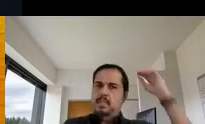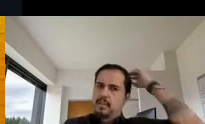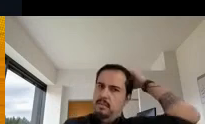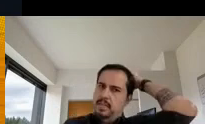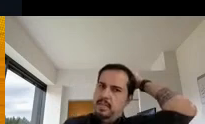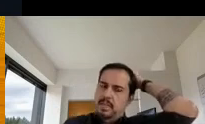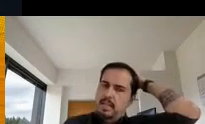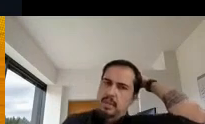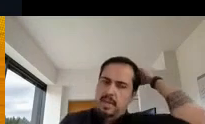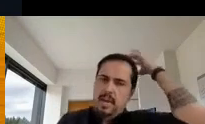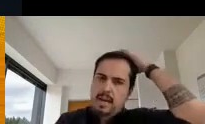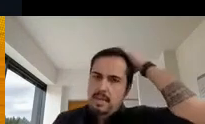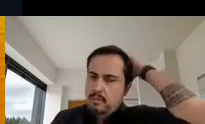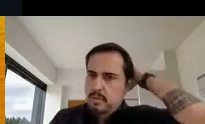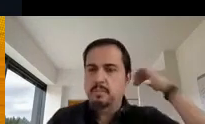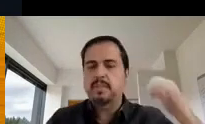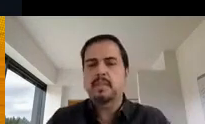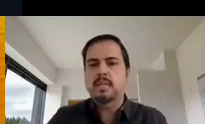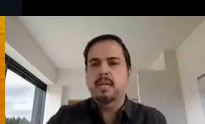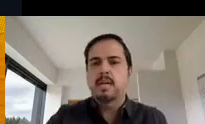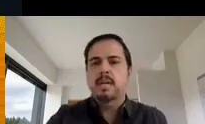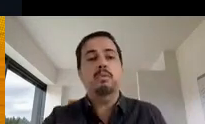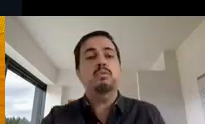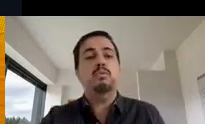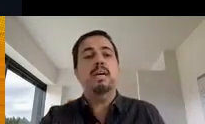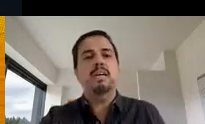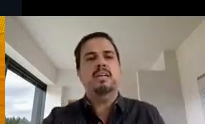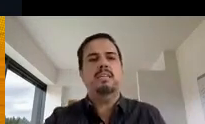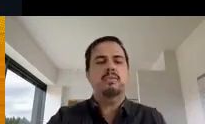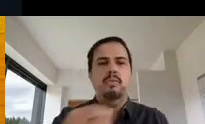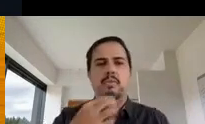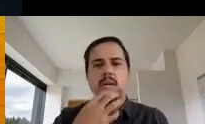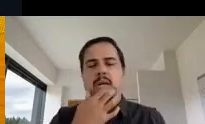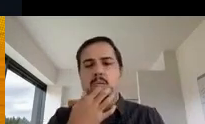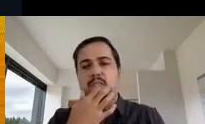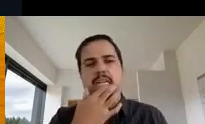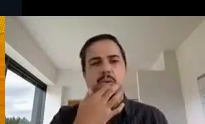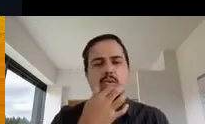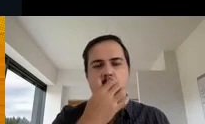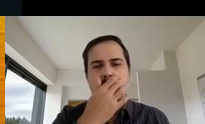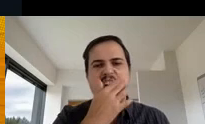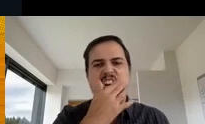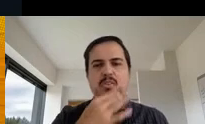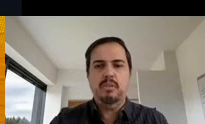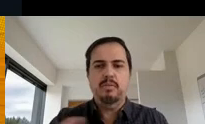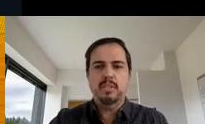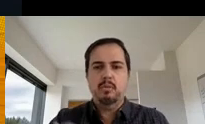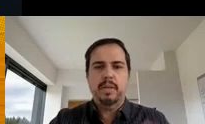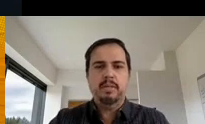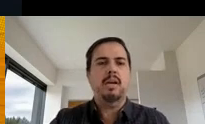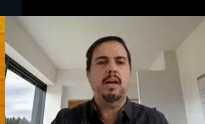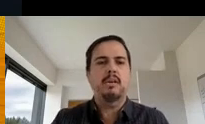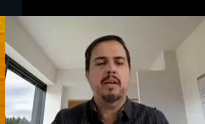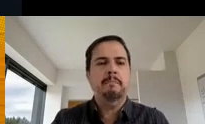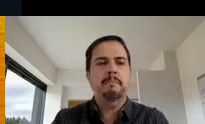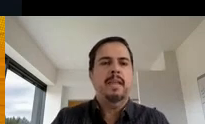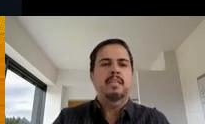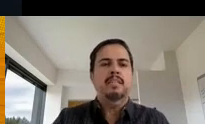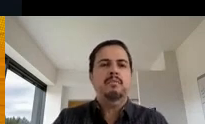também tem, você vai aprender análise de mercado, você vai aprender recursos humanos, então, como gerir recursos humanos, do ponto de